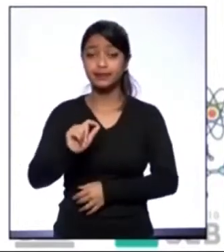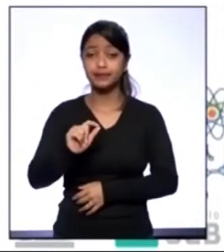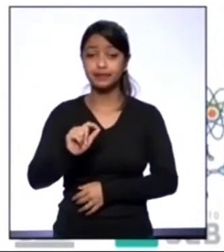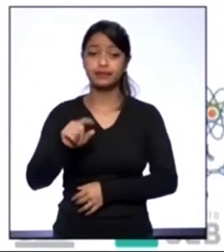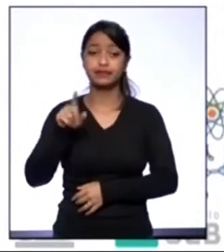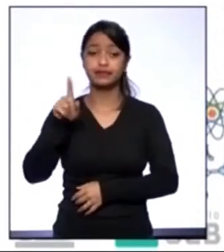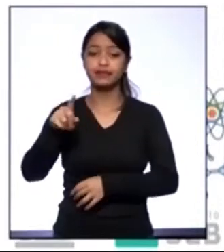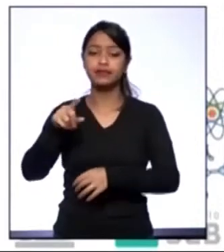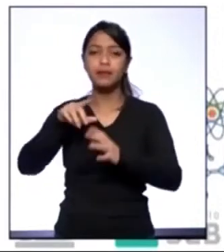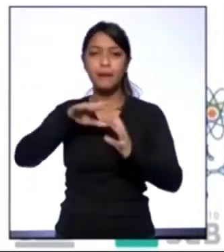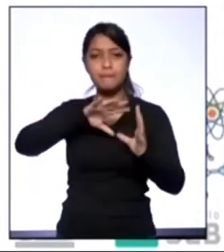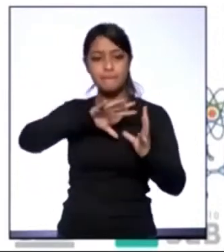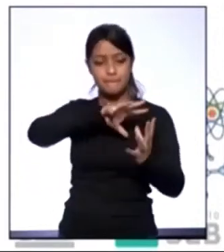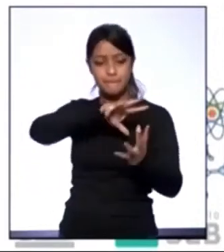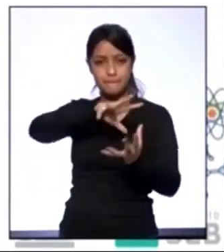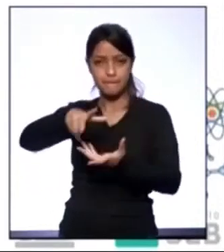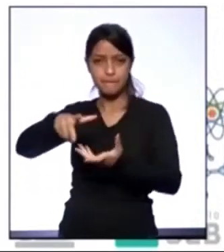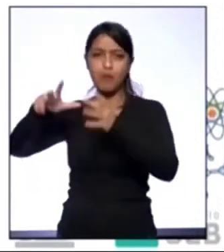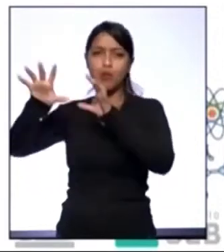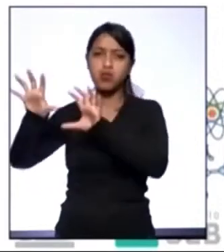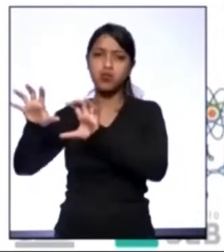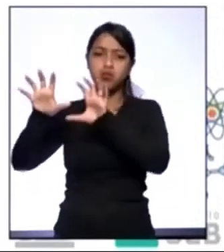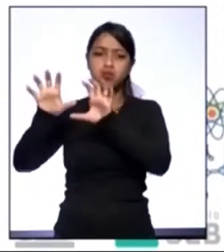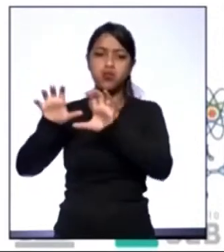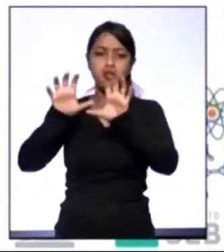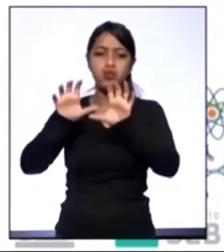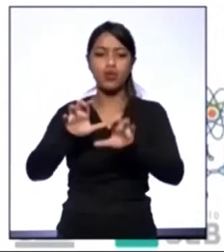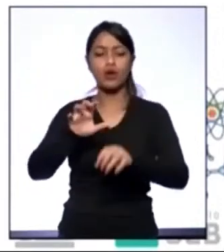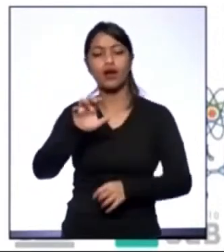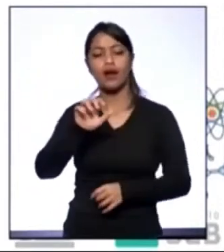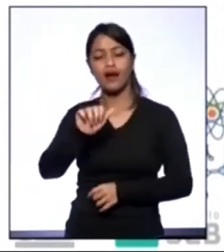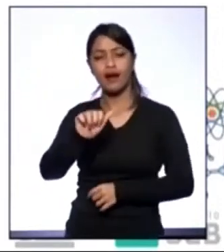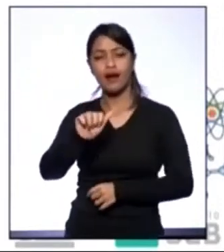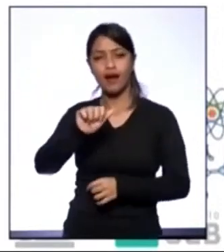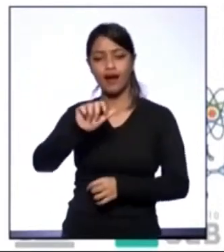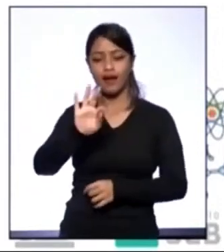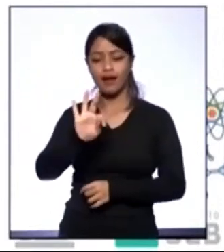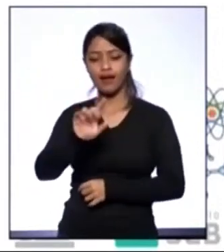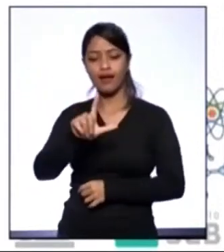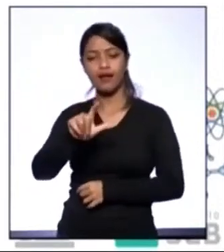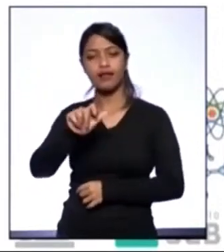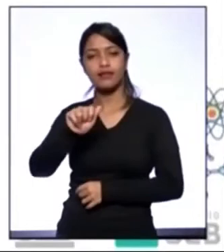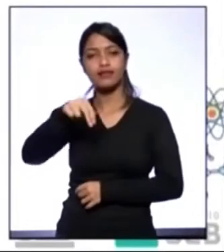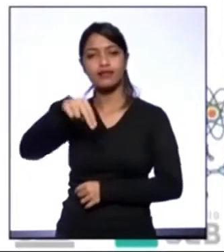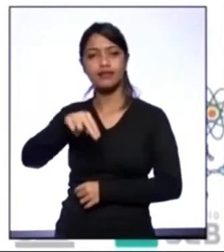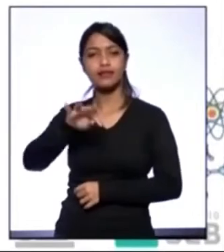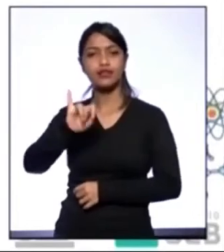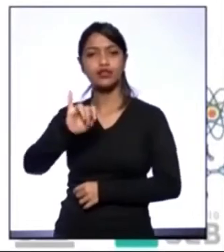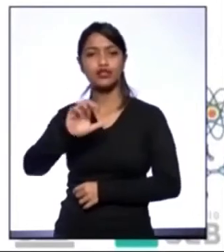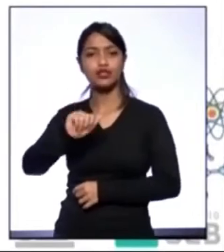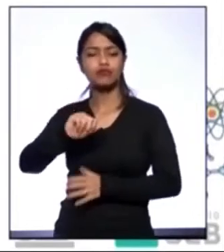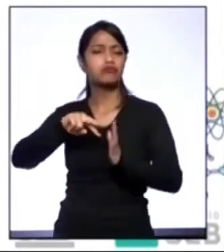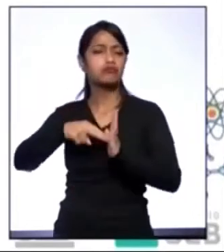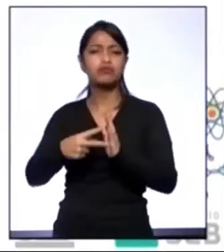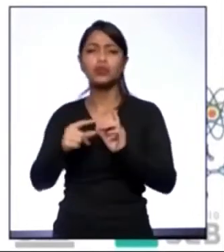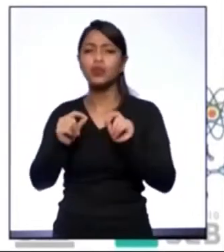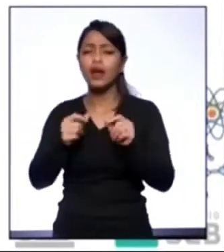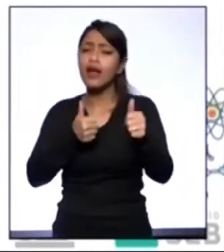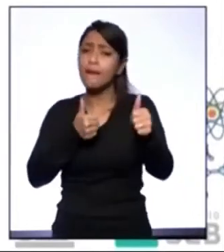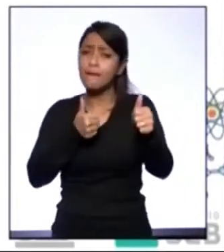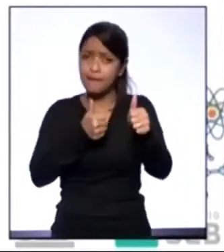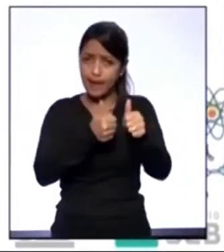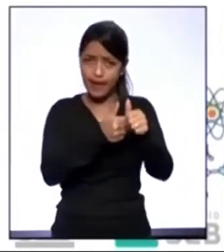atlântica, essa massa aqui, massa equatorial atlântica, é uma massa que se formou perto do Equador, é uma massa equatorial, e é uma